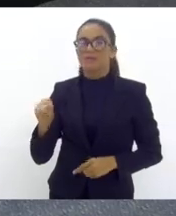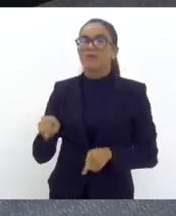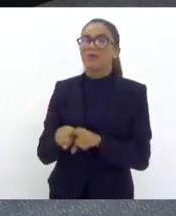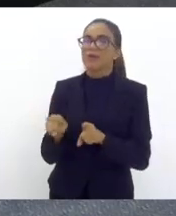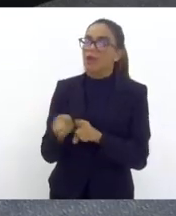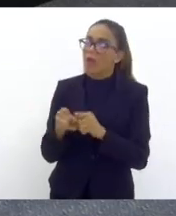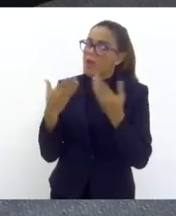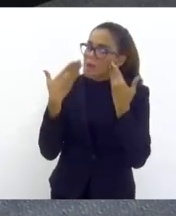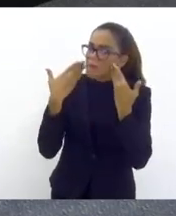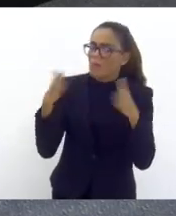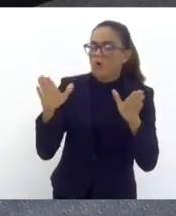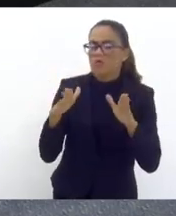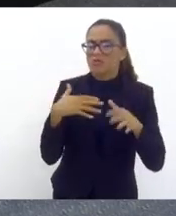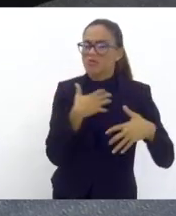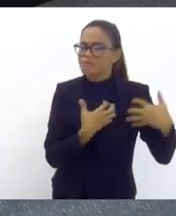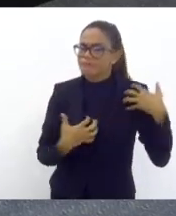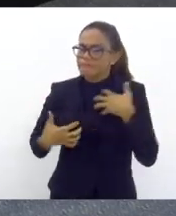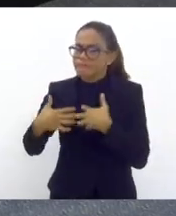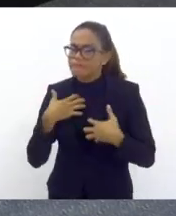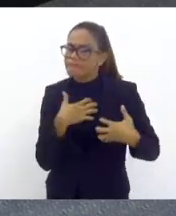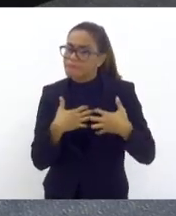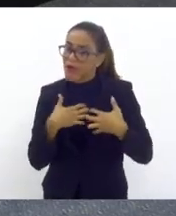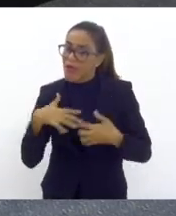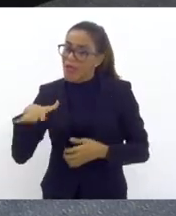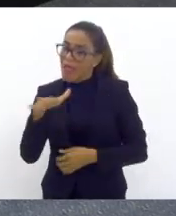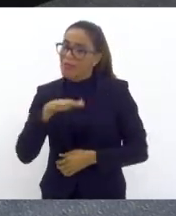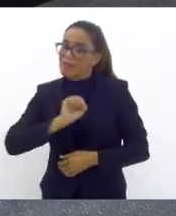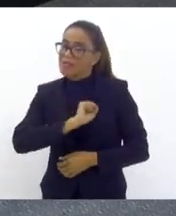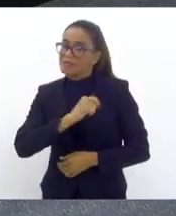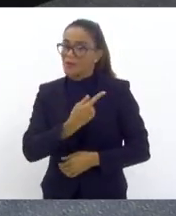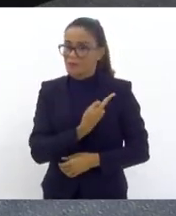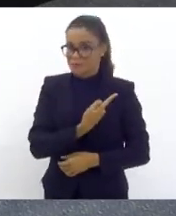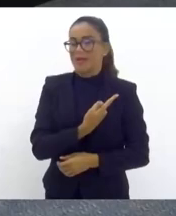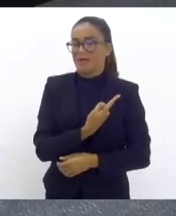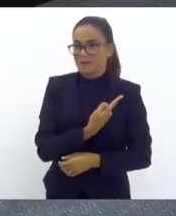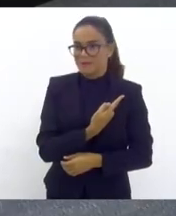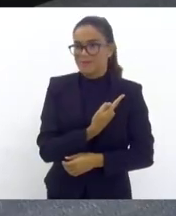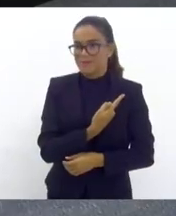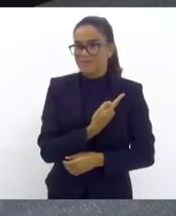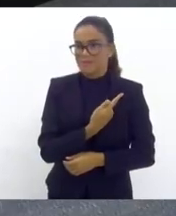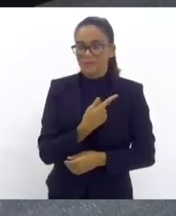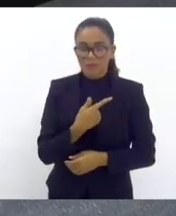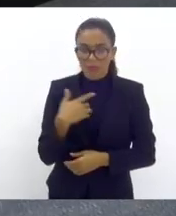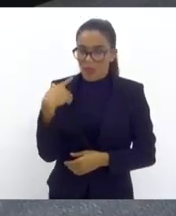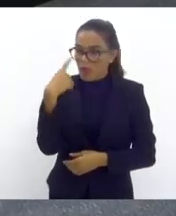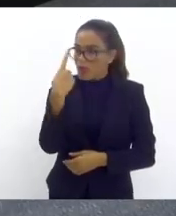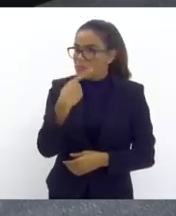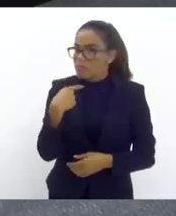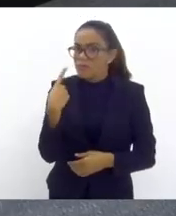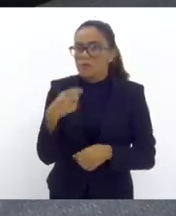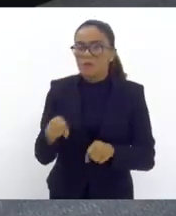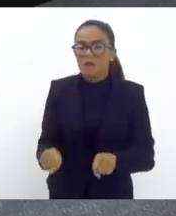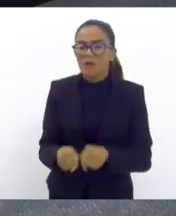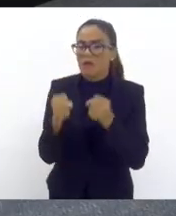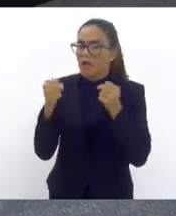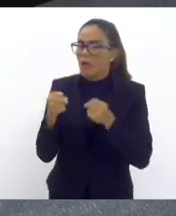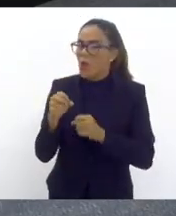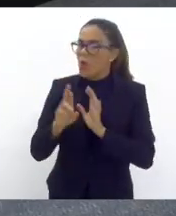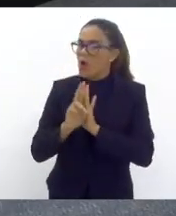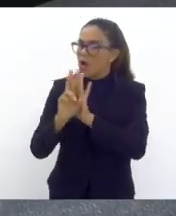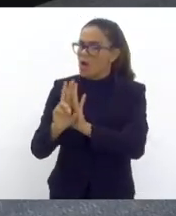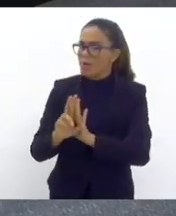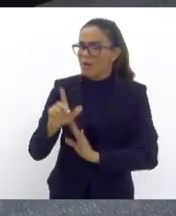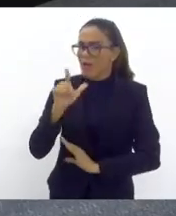o descontentamento dele da realidade de São Gonçalo e fiquei pasma quando o representante da da águas Rio falou que